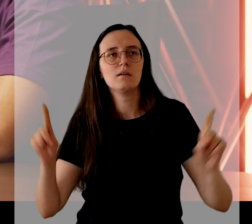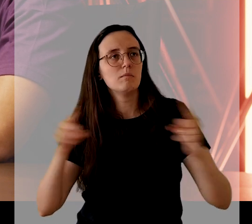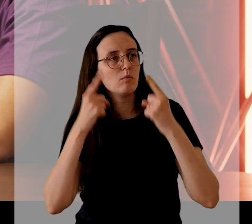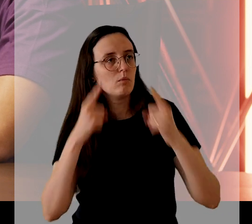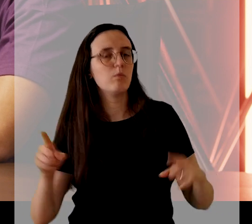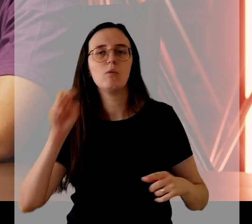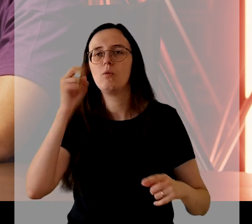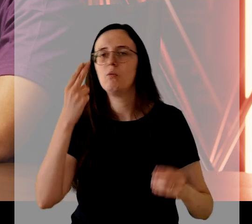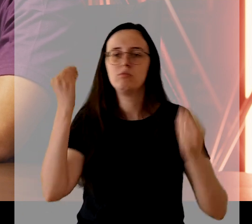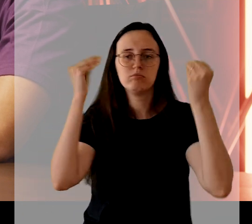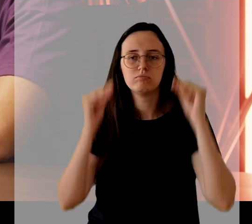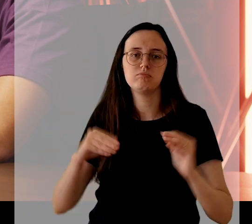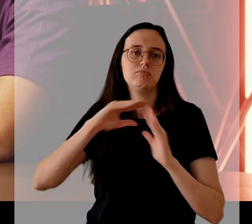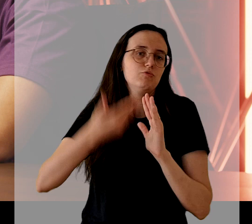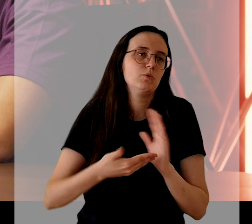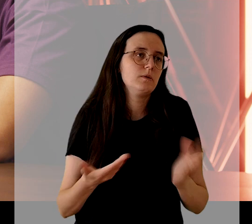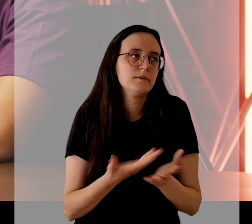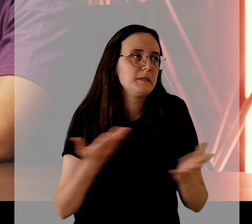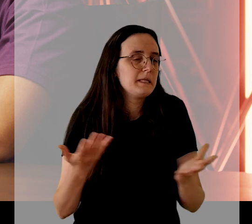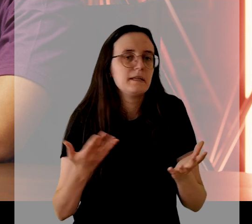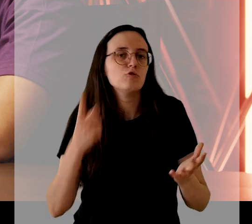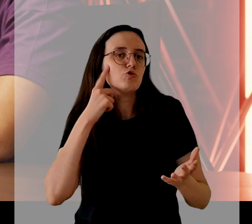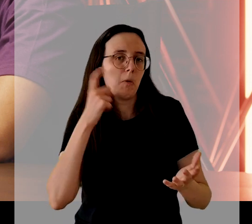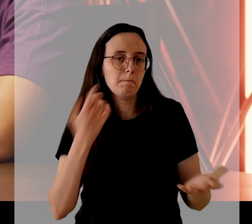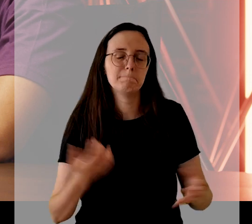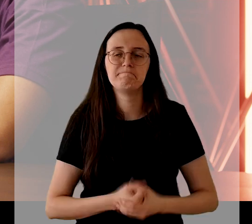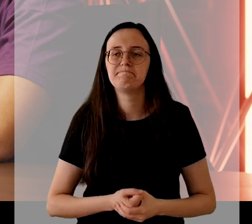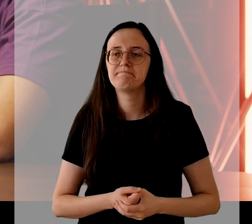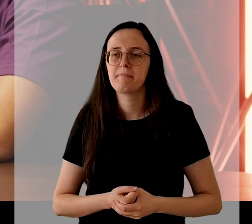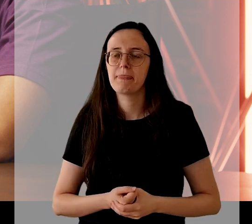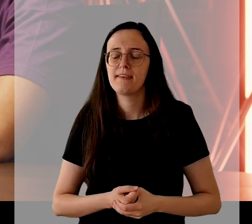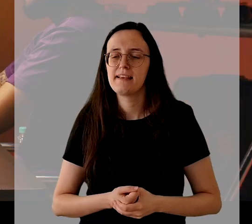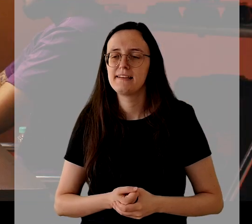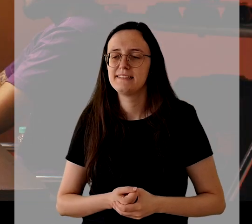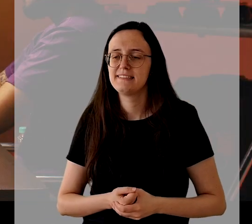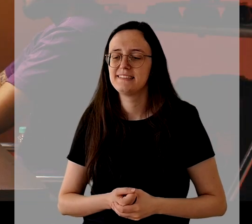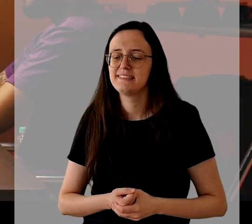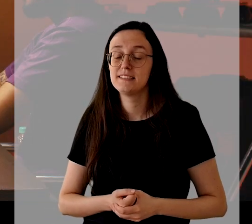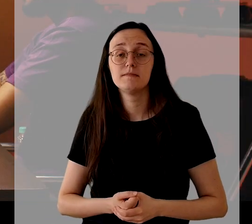isso música ou efeitos sonoros, né?